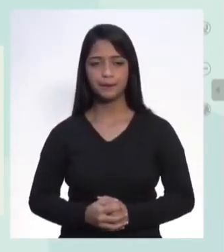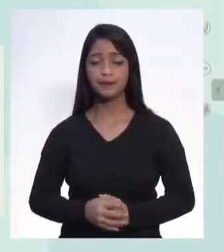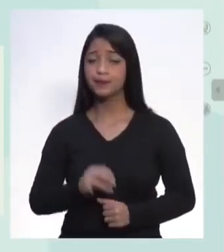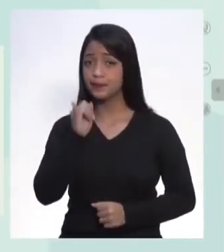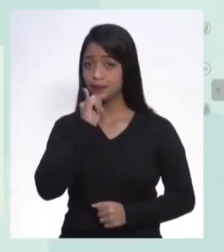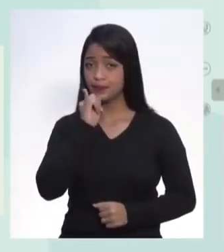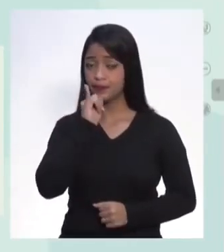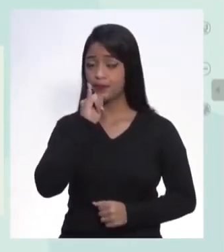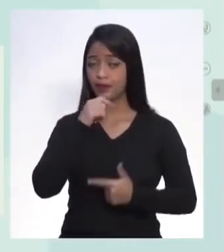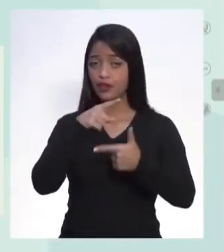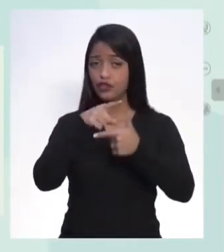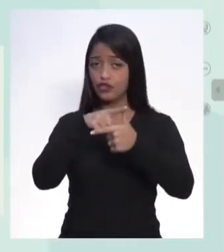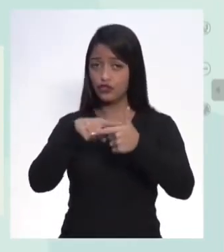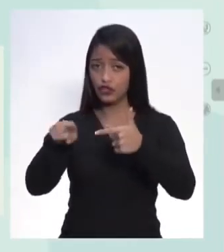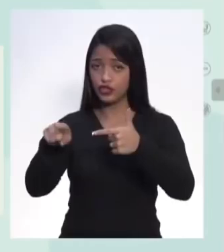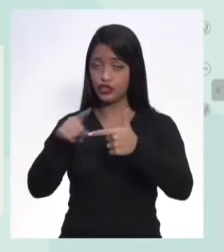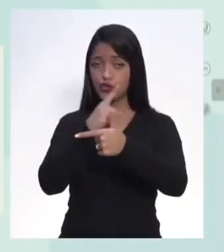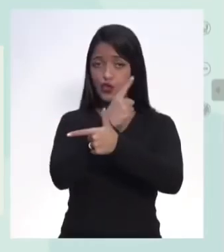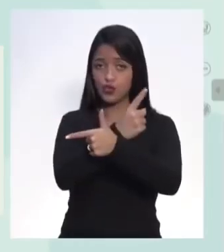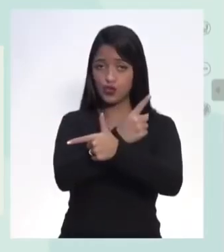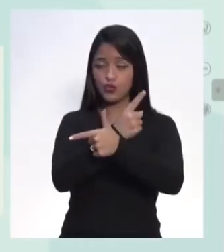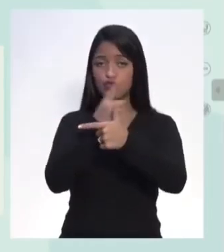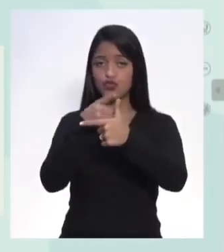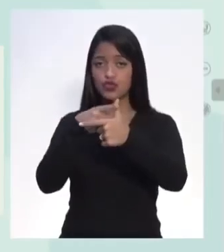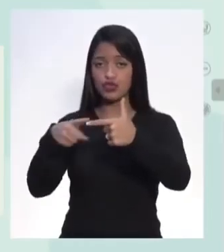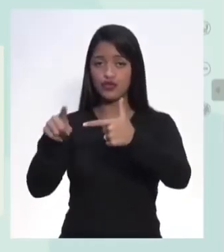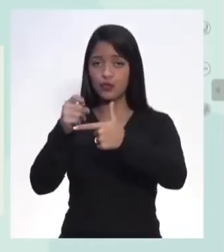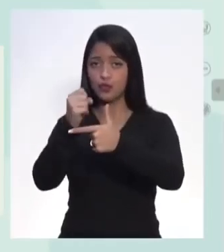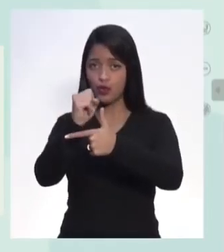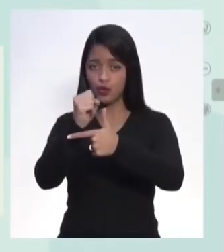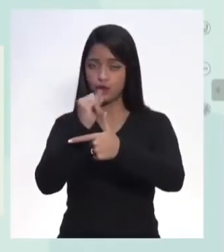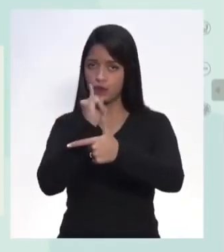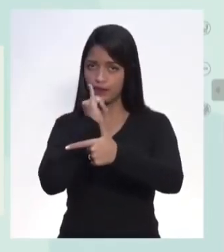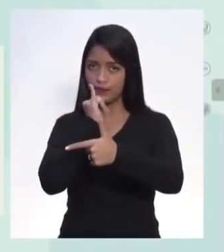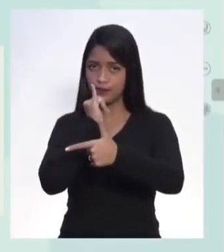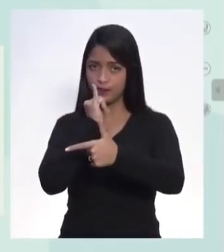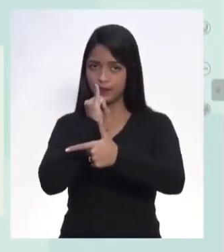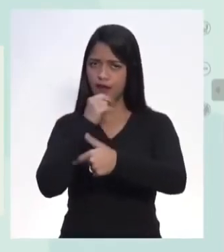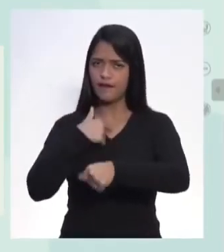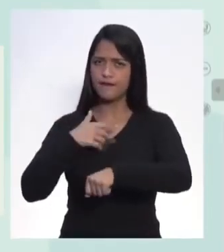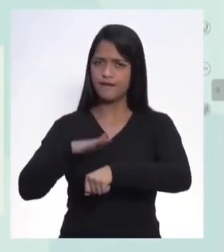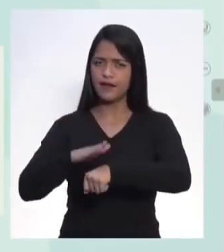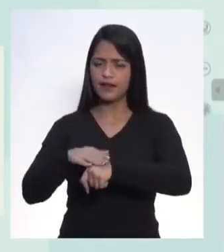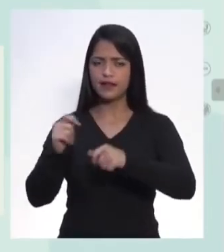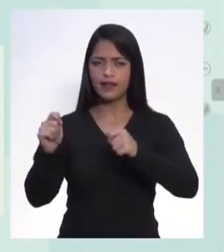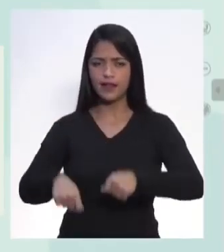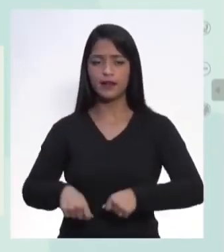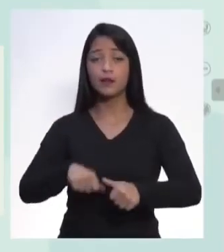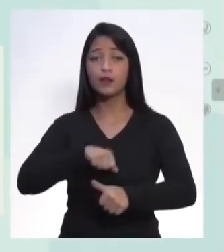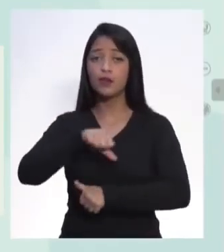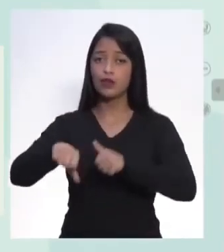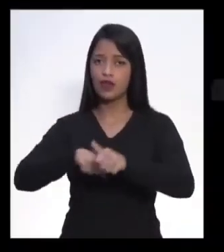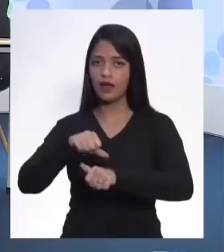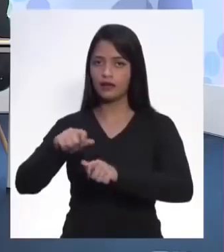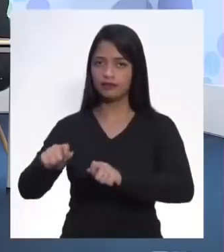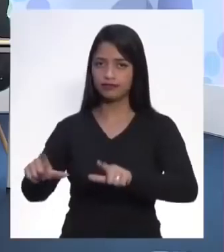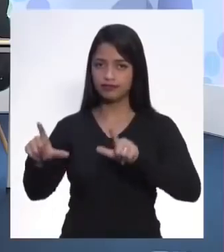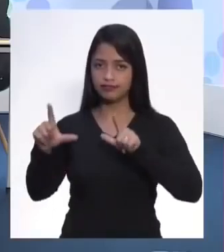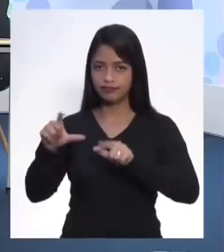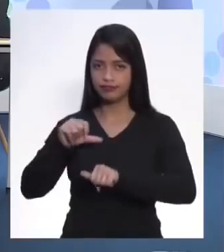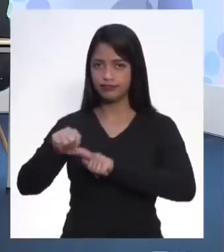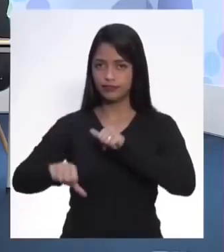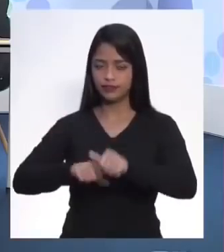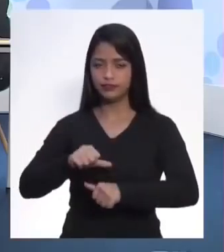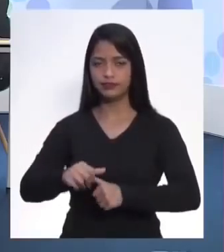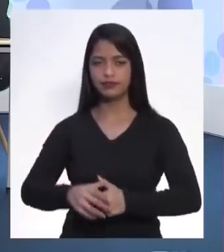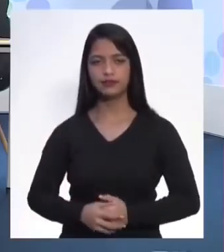divisão, 1 dividido por 8, tá? E aqui eu posso até fazer para vocês. Ó, tá? Então, deixa eu mudar de tela aqui para a gente